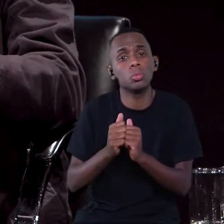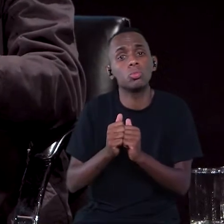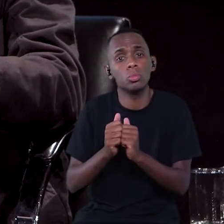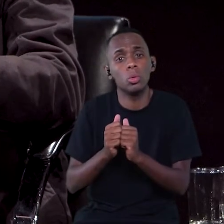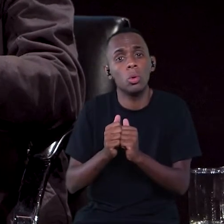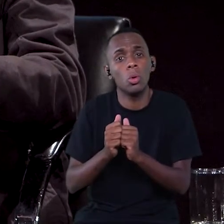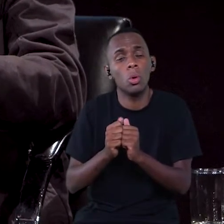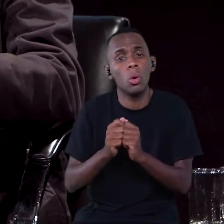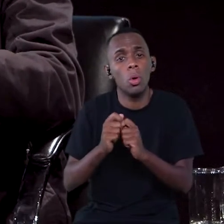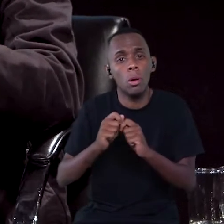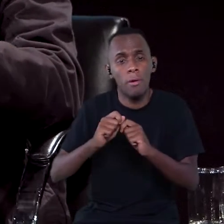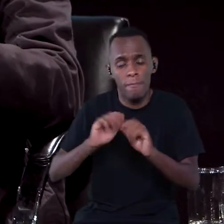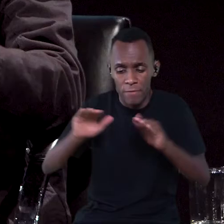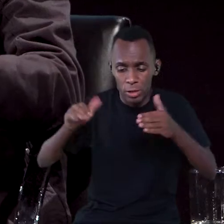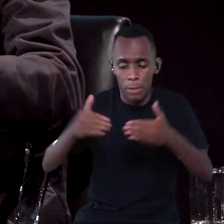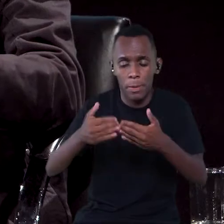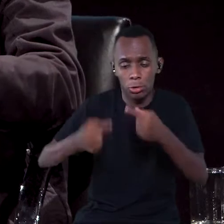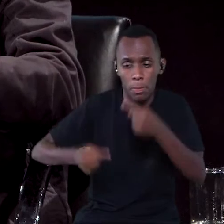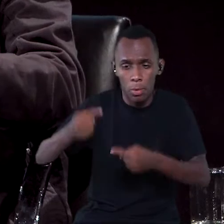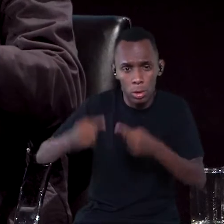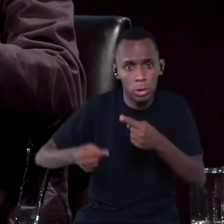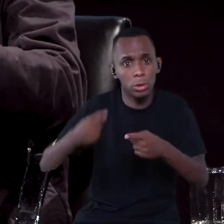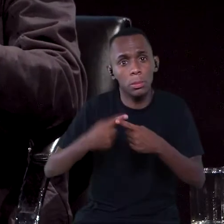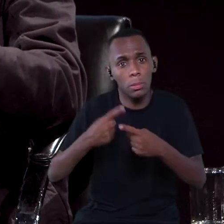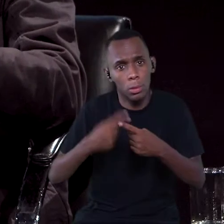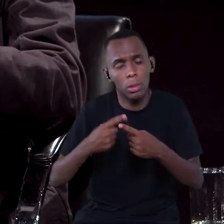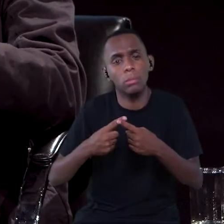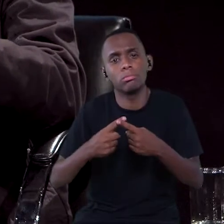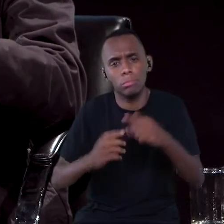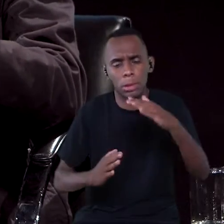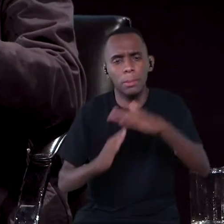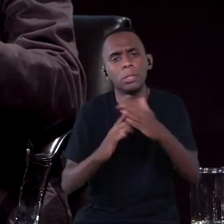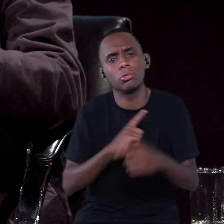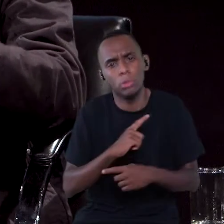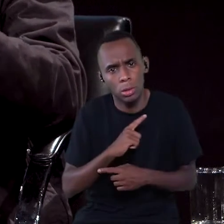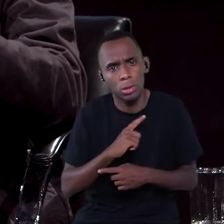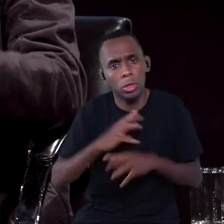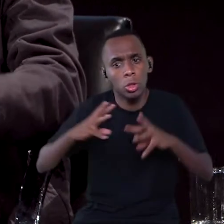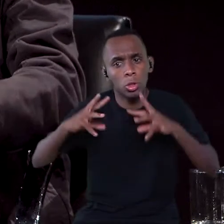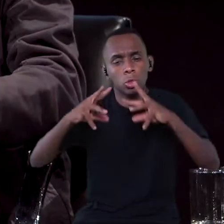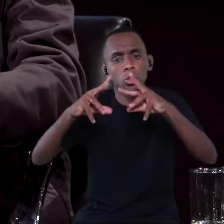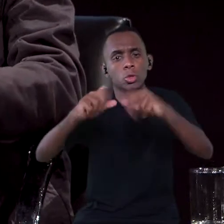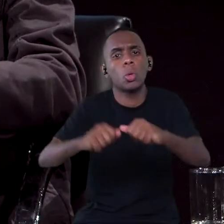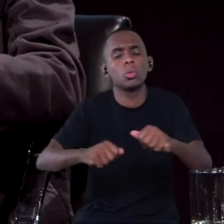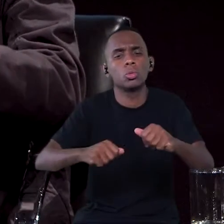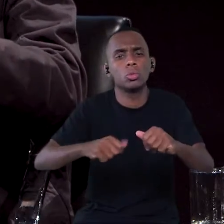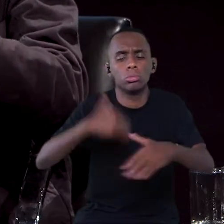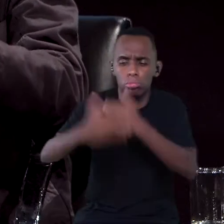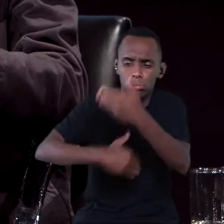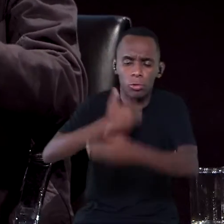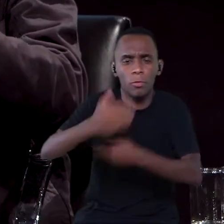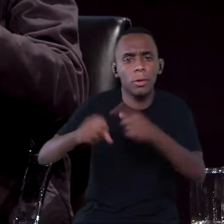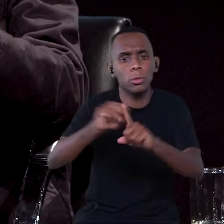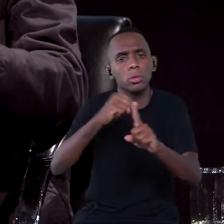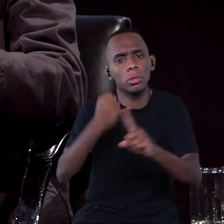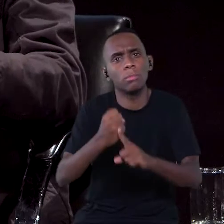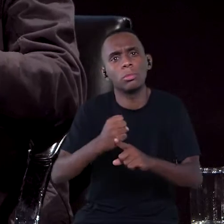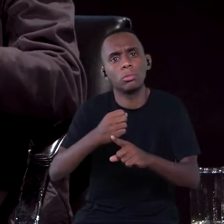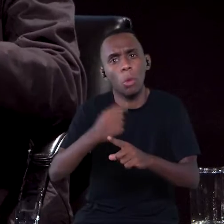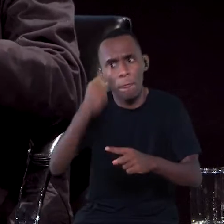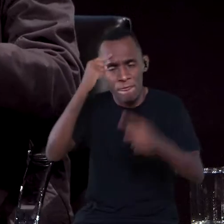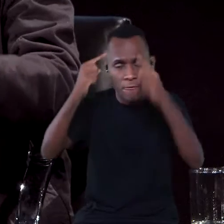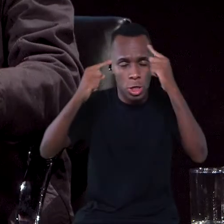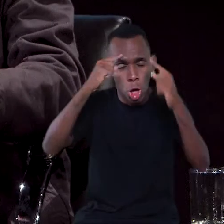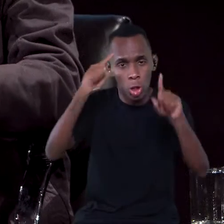fechamento político. As ditaduras na América Latina restringiram muito todos os processos da vida social, né, tanto o criativo, o